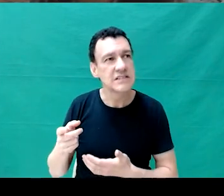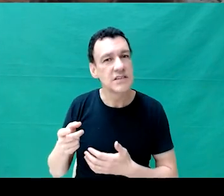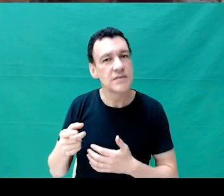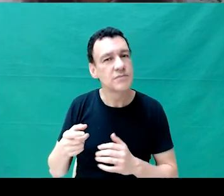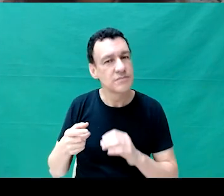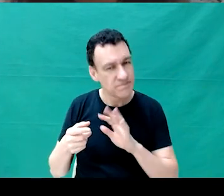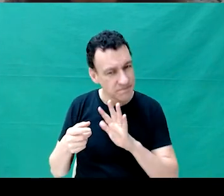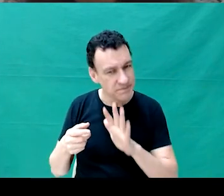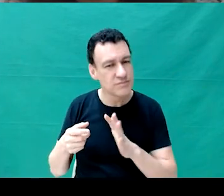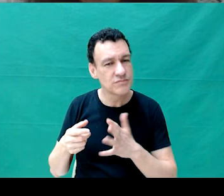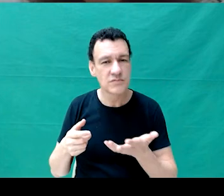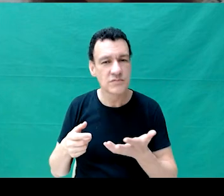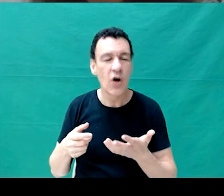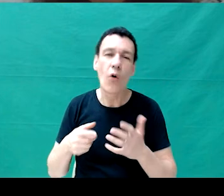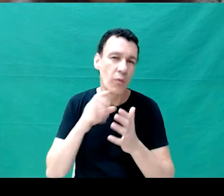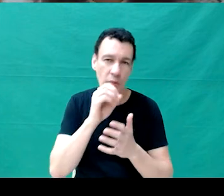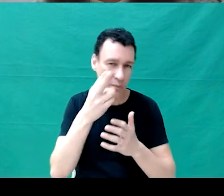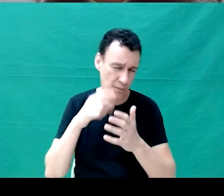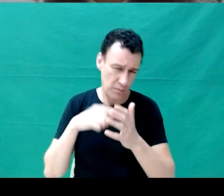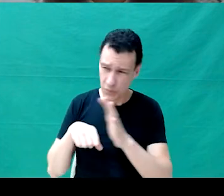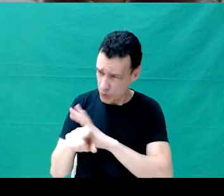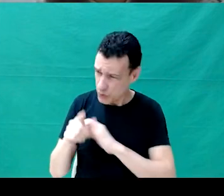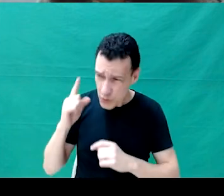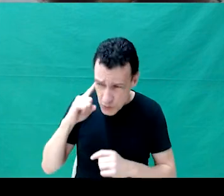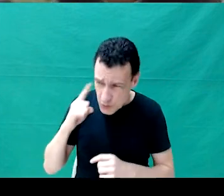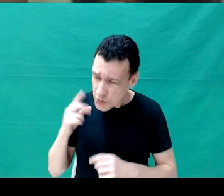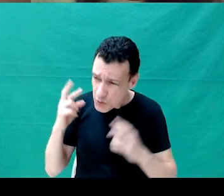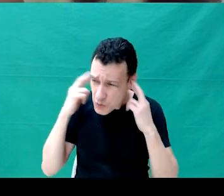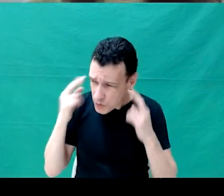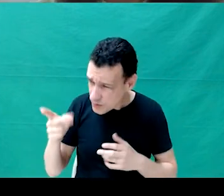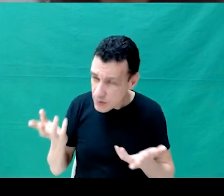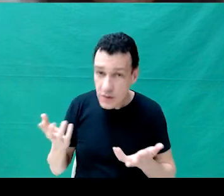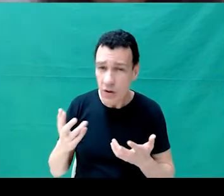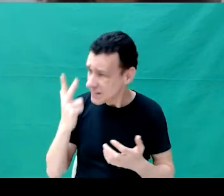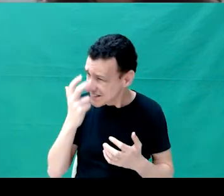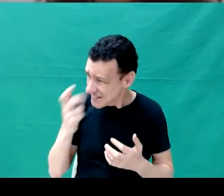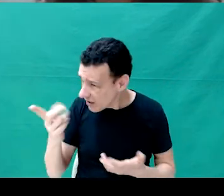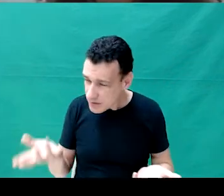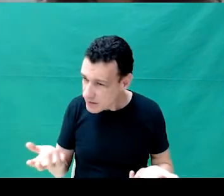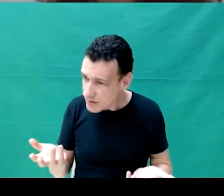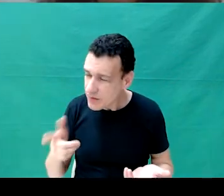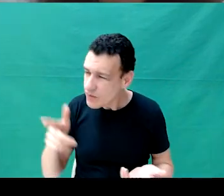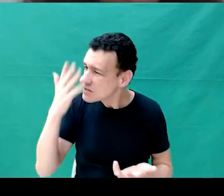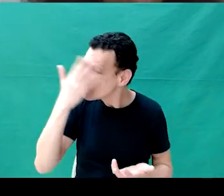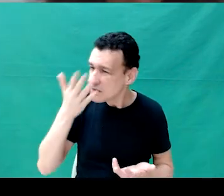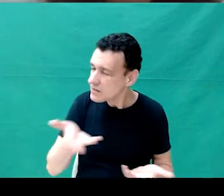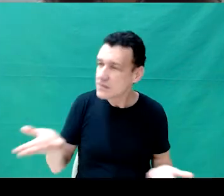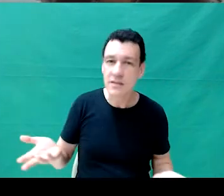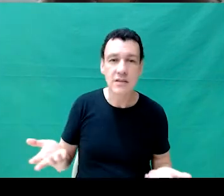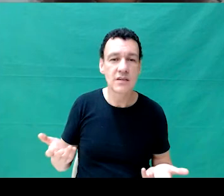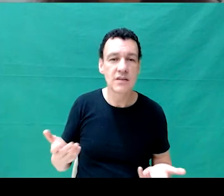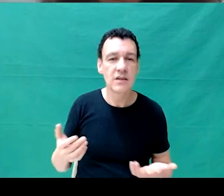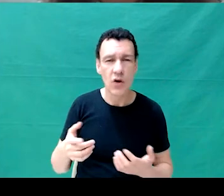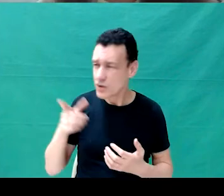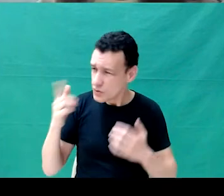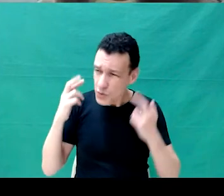hein? Você tá surdo? Você tá cego? Não é possível que você não tá vendo esse papel aqui do seu lado. Você tá surdo que você